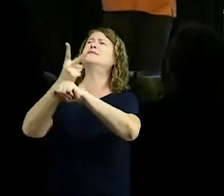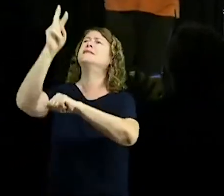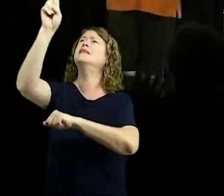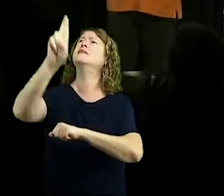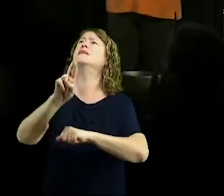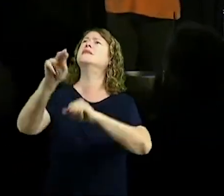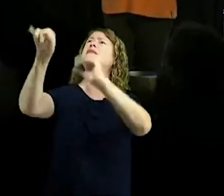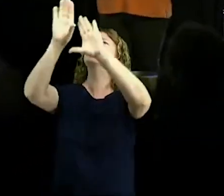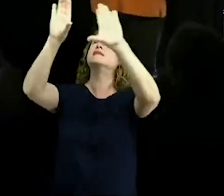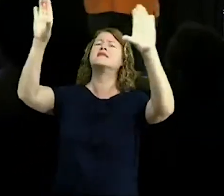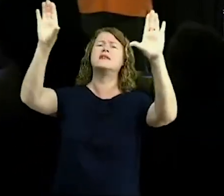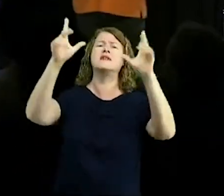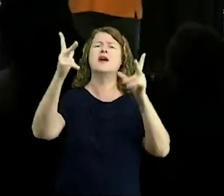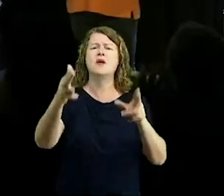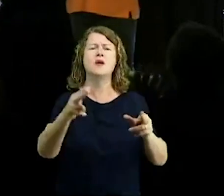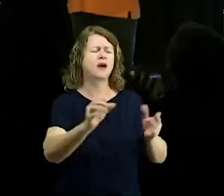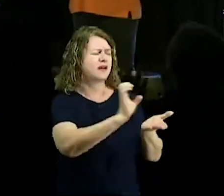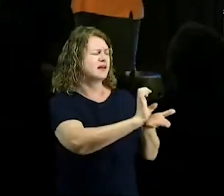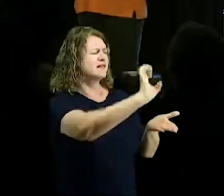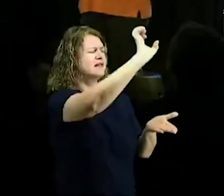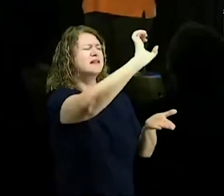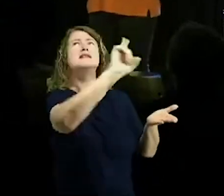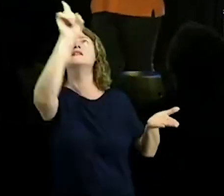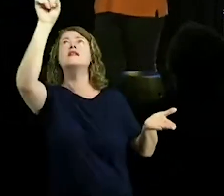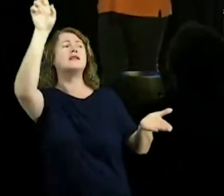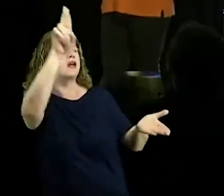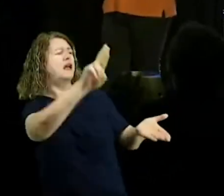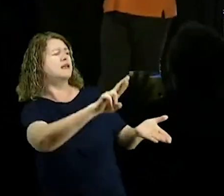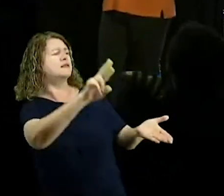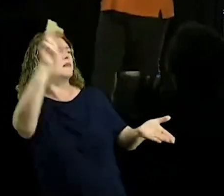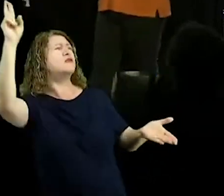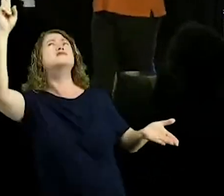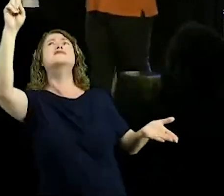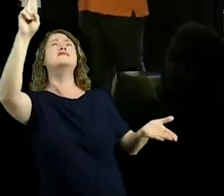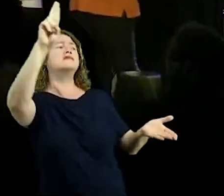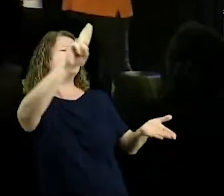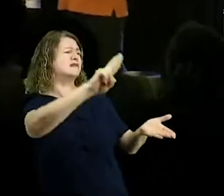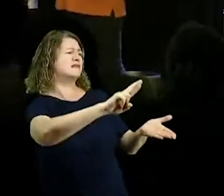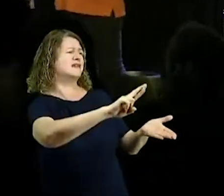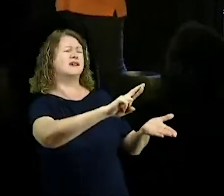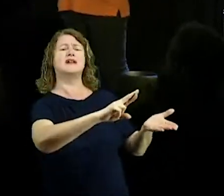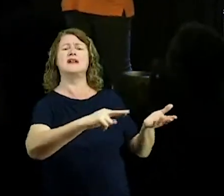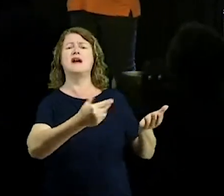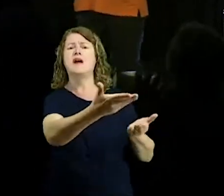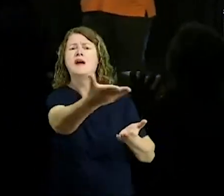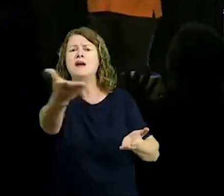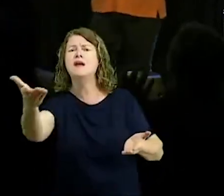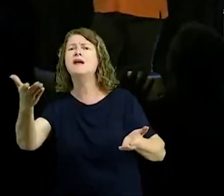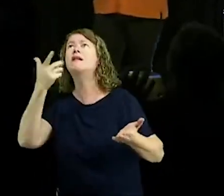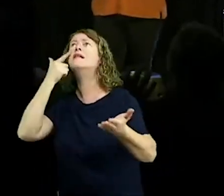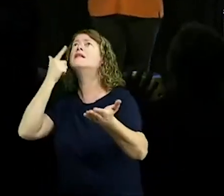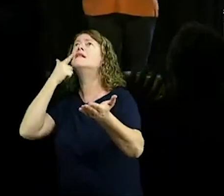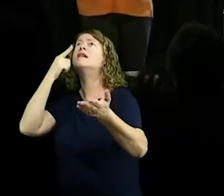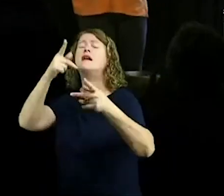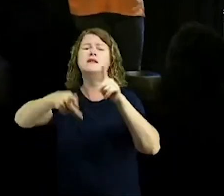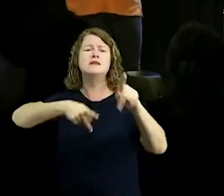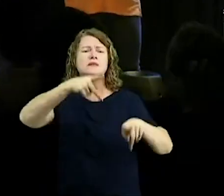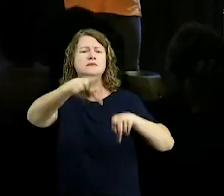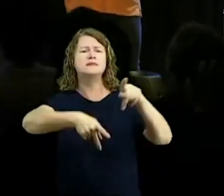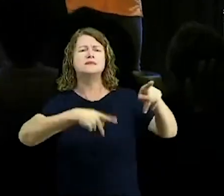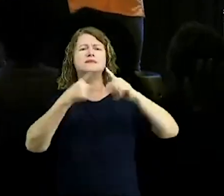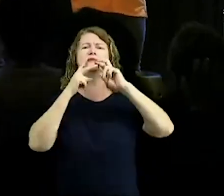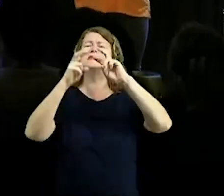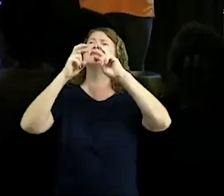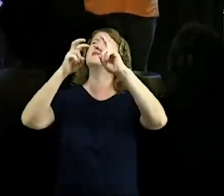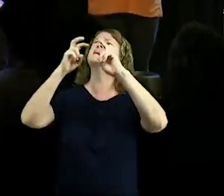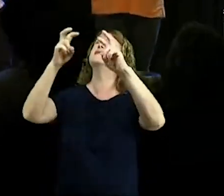Deus. Assim como Elias recebia respostas do céu, Deus, da parte do Senhor, aqui está o teu povo, Deus, que tem clamado, que